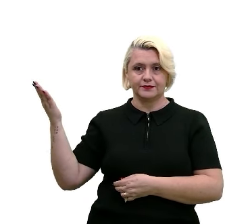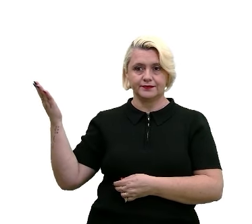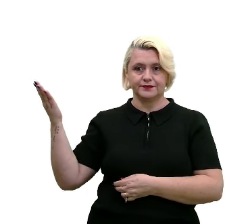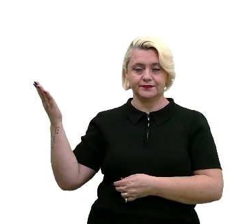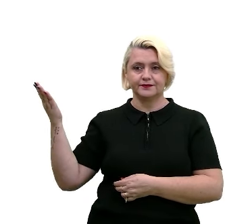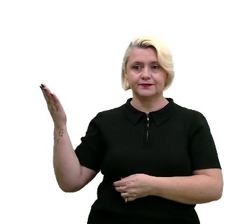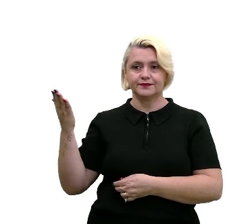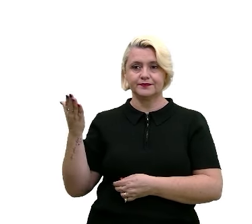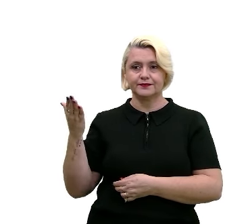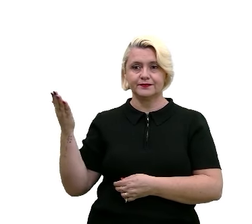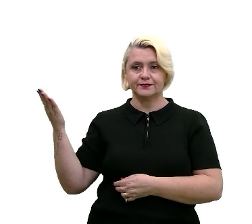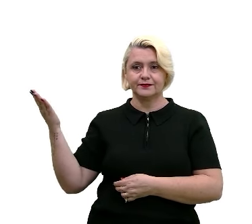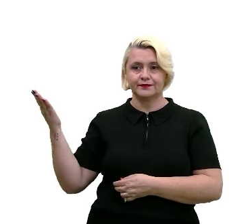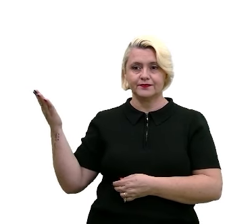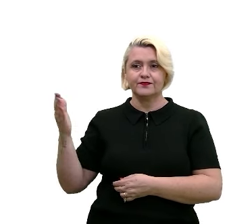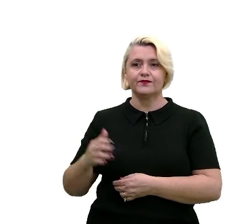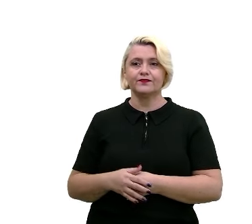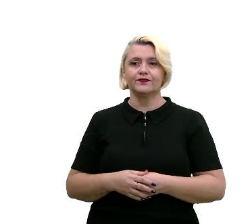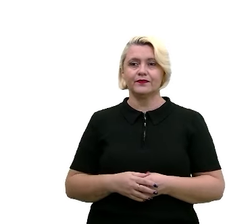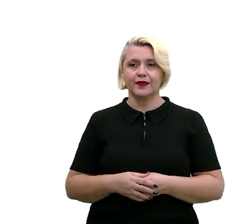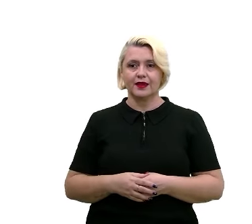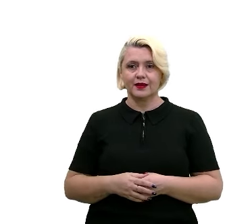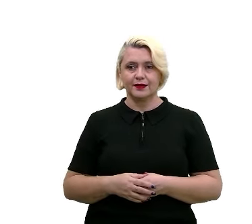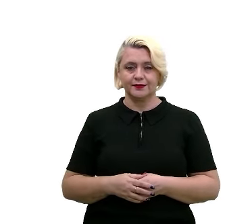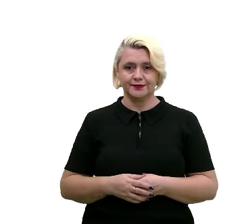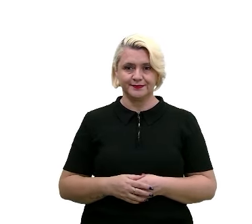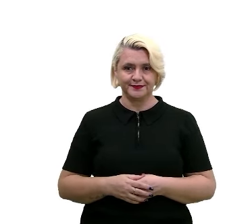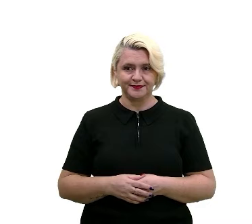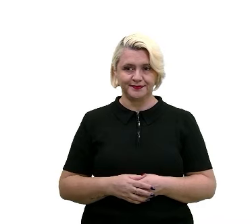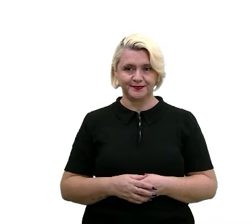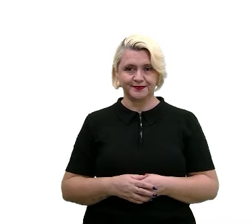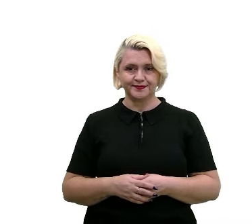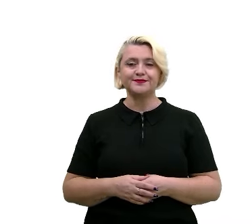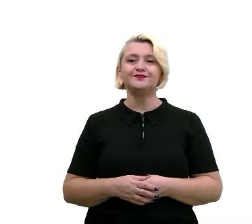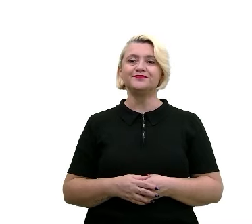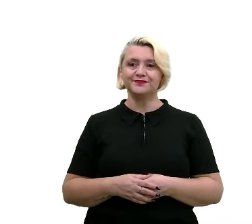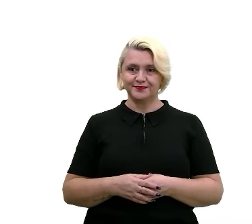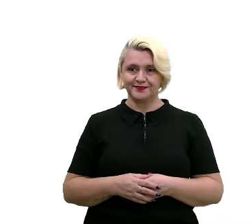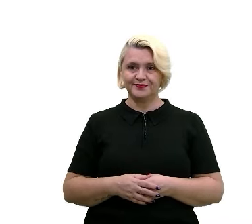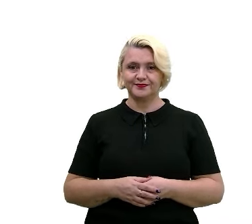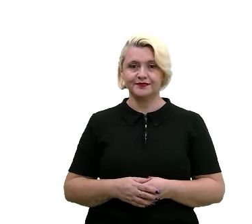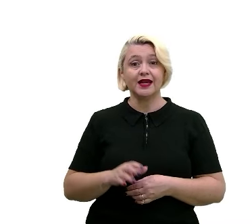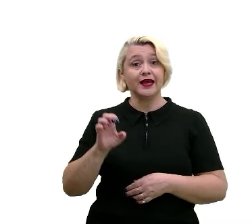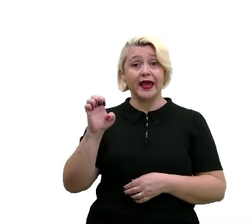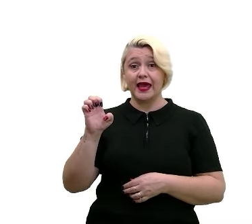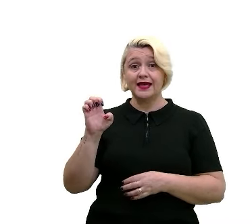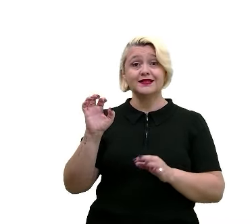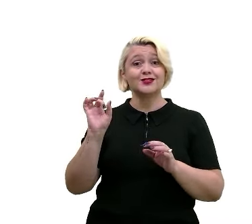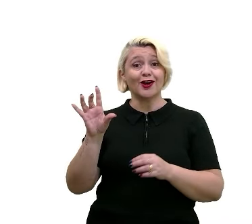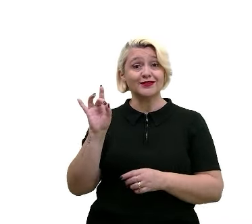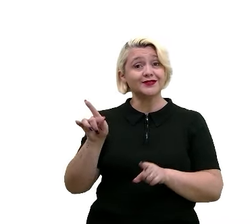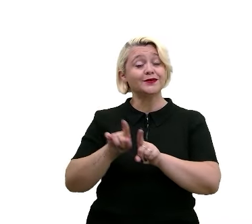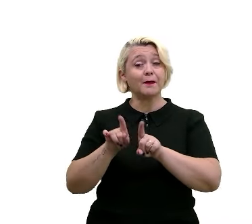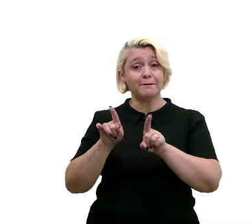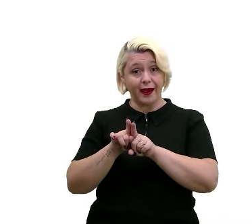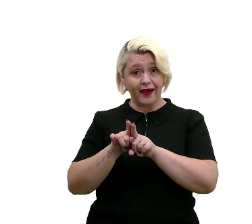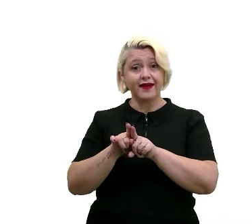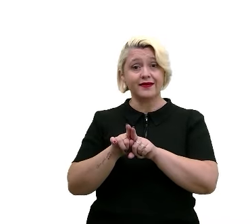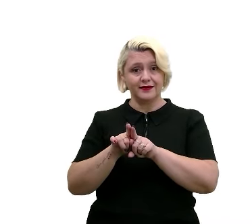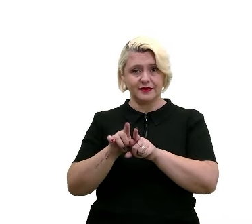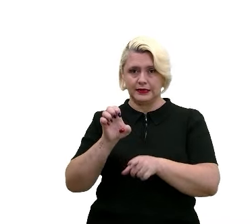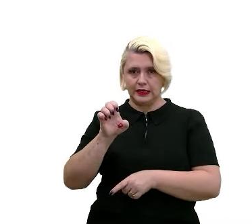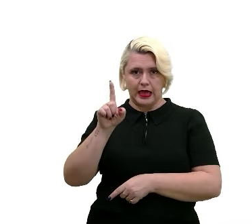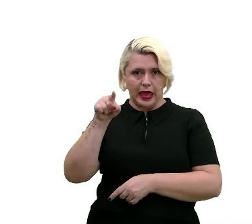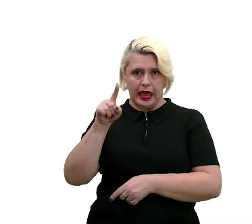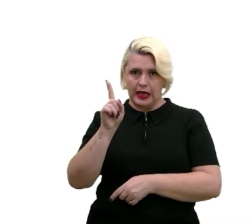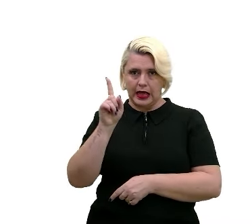ainda mais, ademais, bem como e o e sozinho, sem acento,